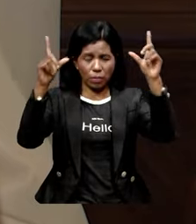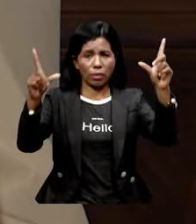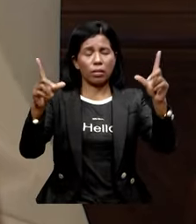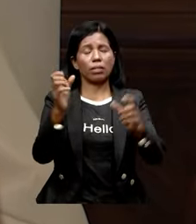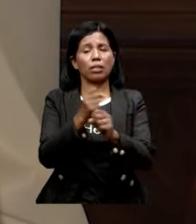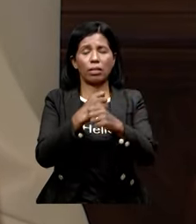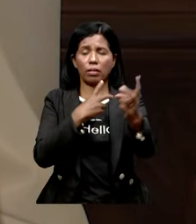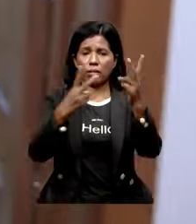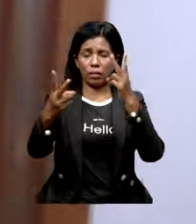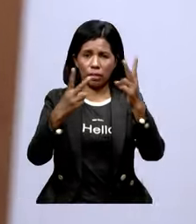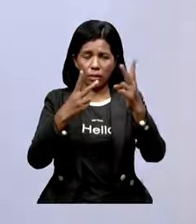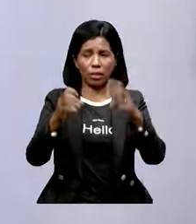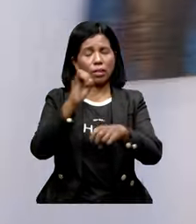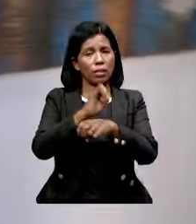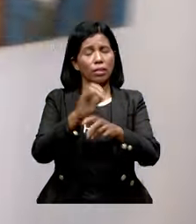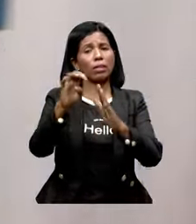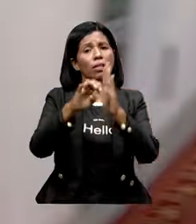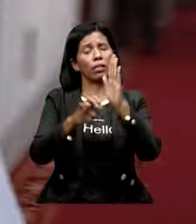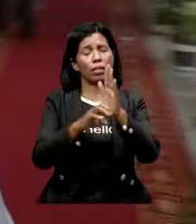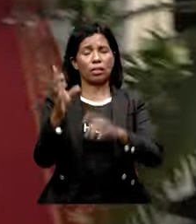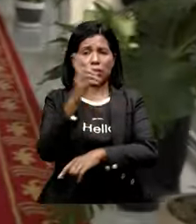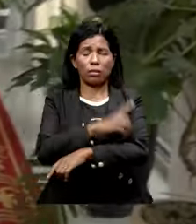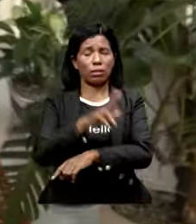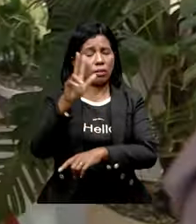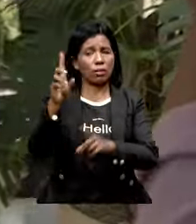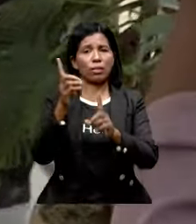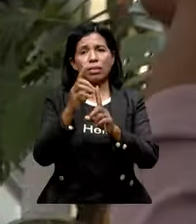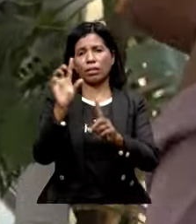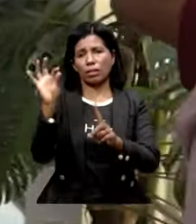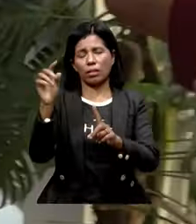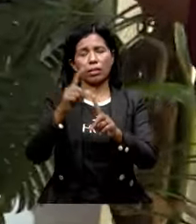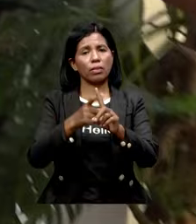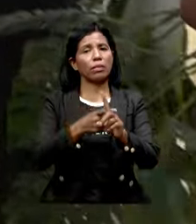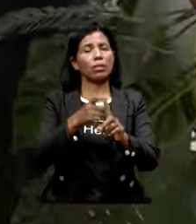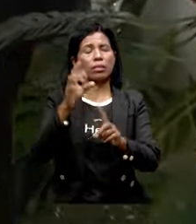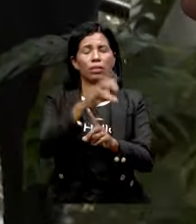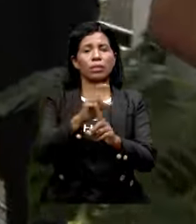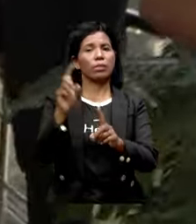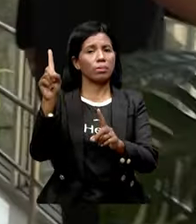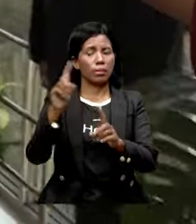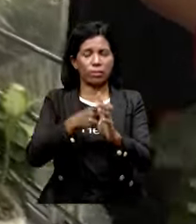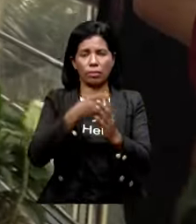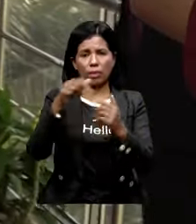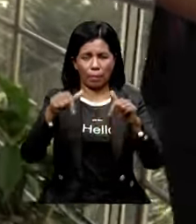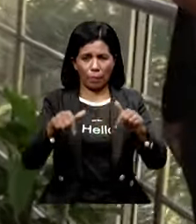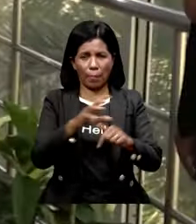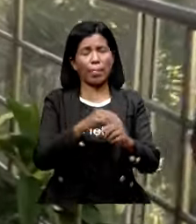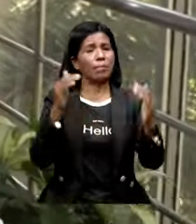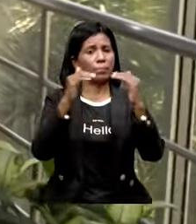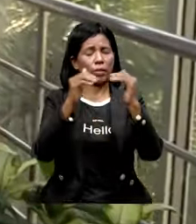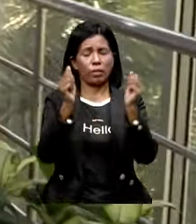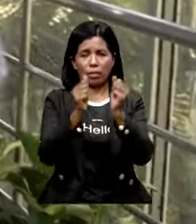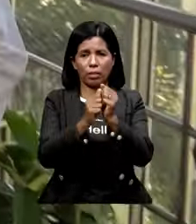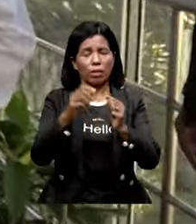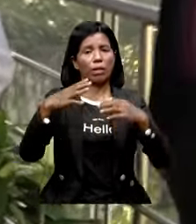Halal visita pastoral no estado durante Loron Todo, a Rússia Loron Cia, Loron Sanolo recém-ida a Fulané. Tamané, a fim de encontro semanal,